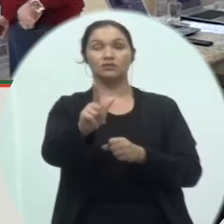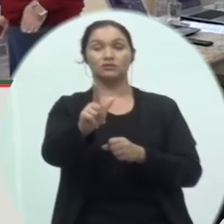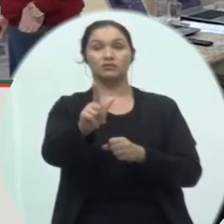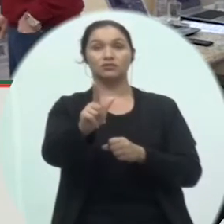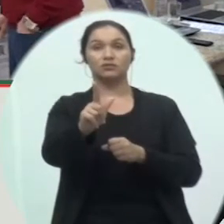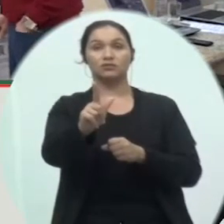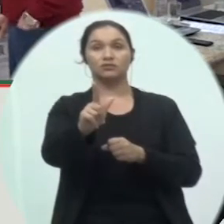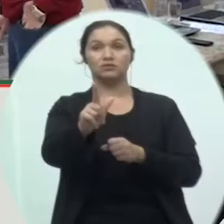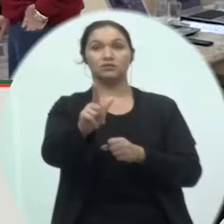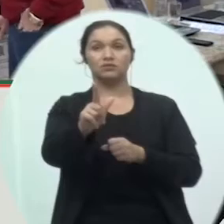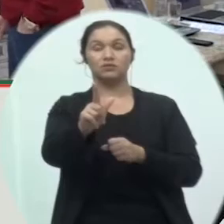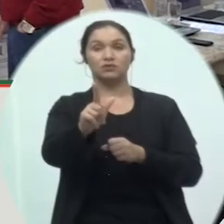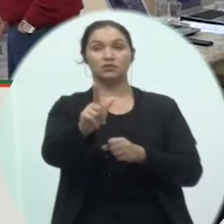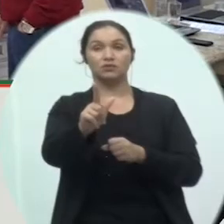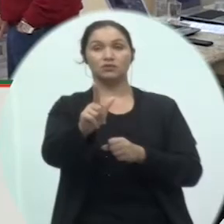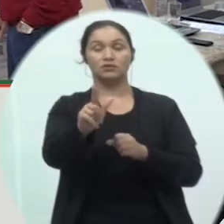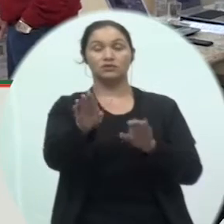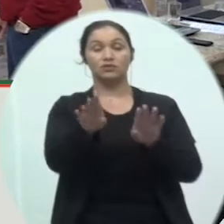quantas gerações.